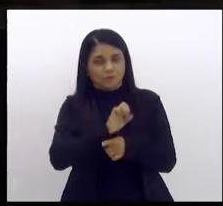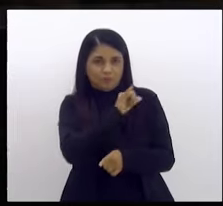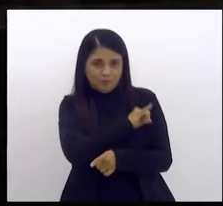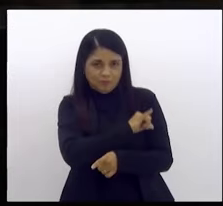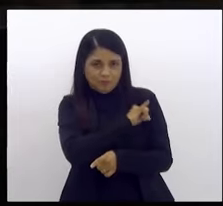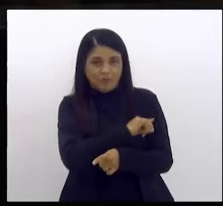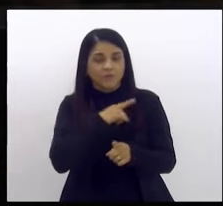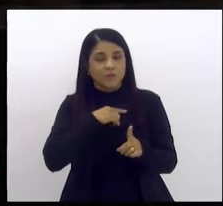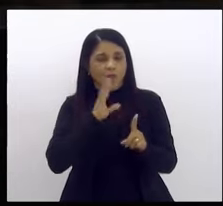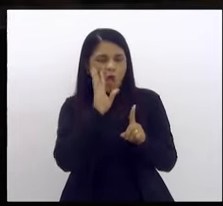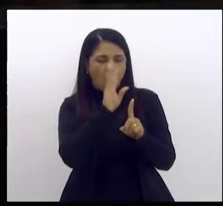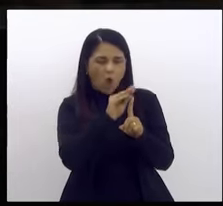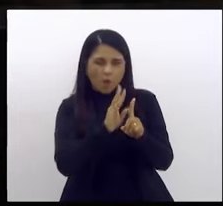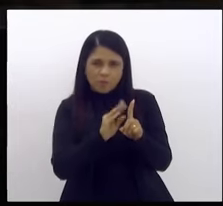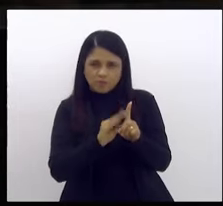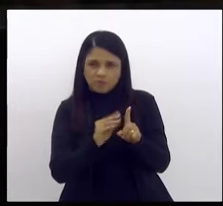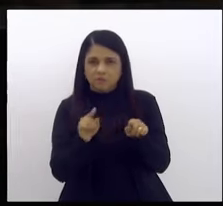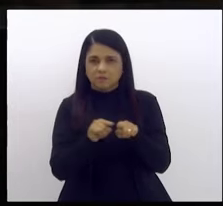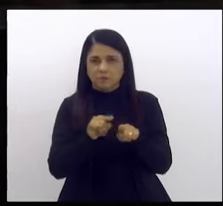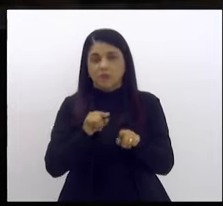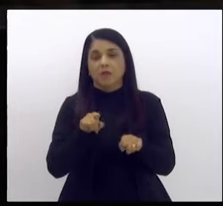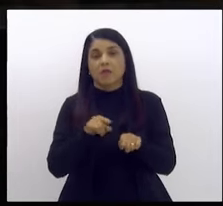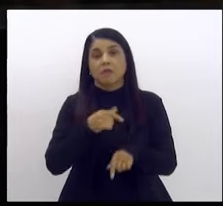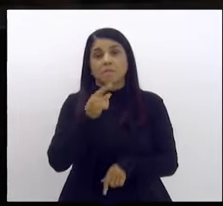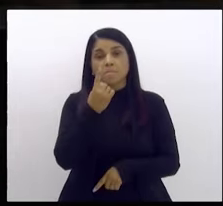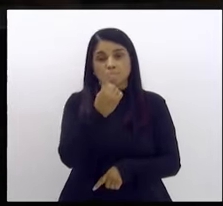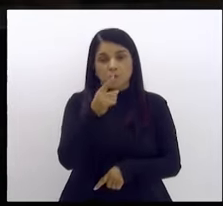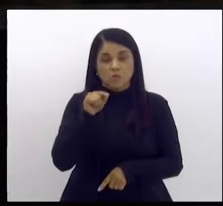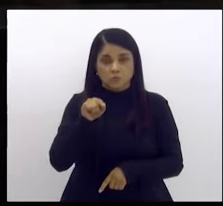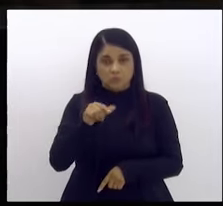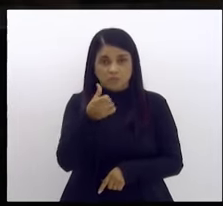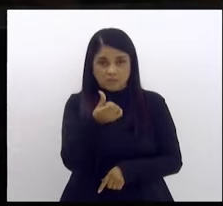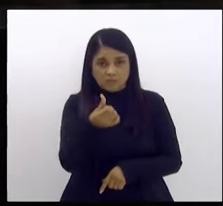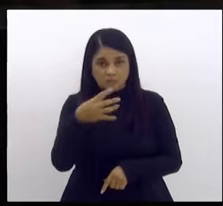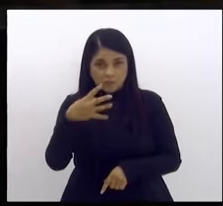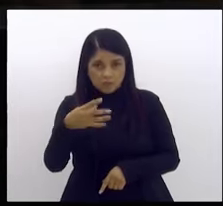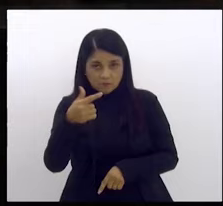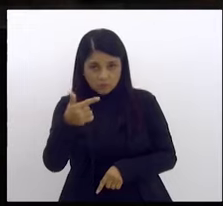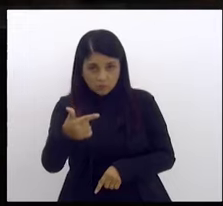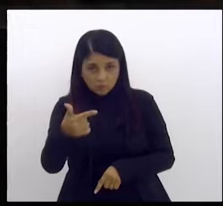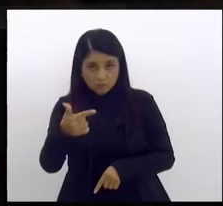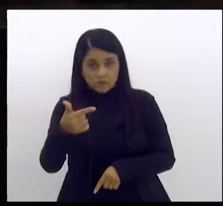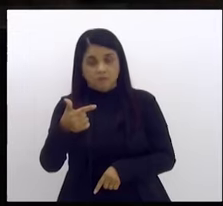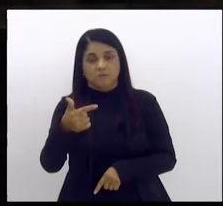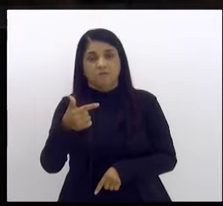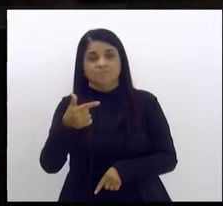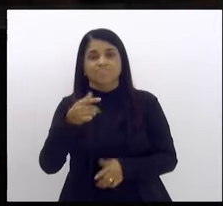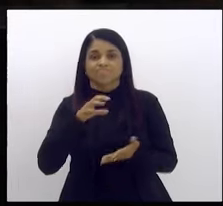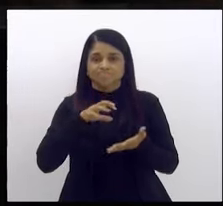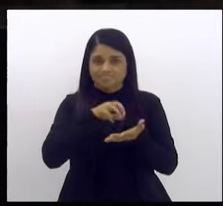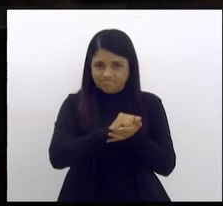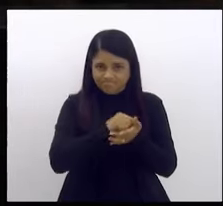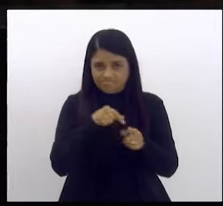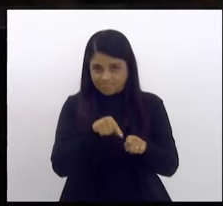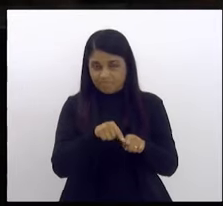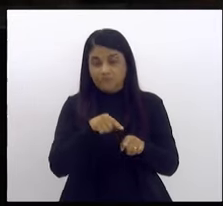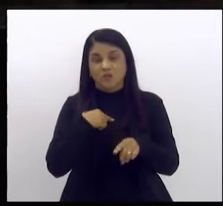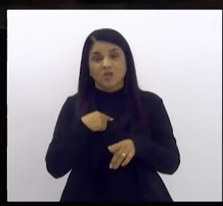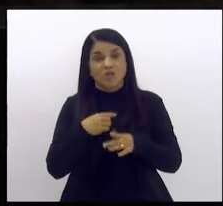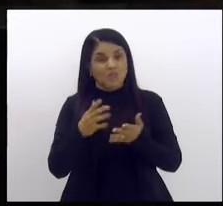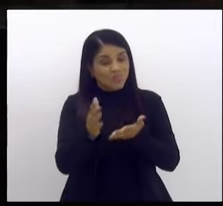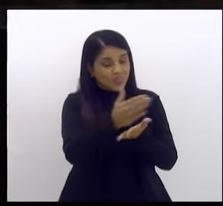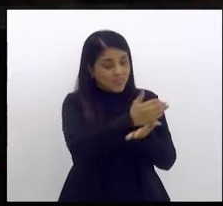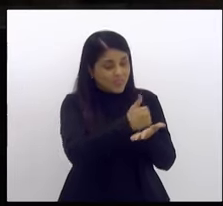importunação sexual, com 1.642 ocorrências. Esses são dados frios de uma realidade